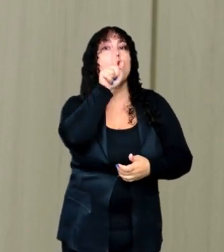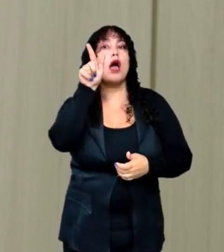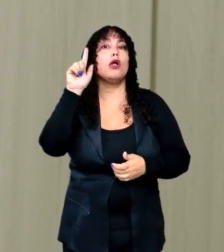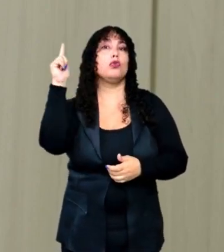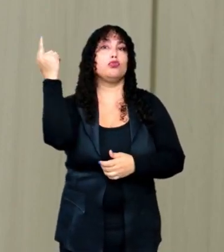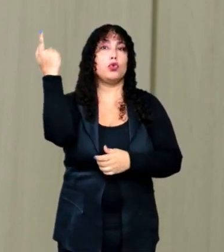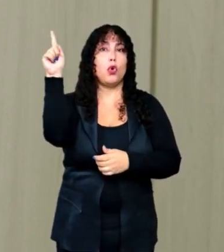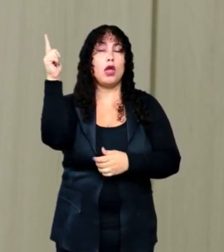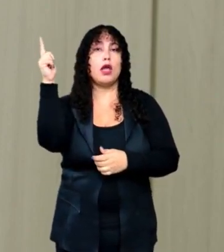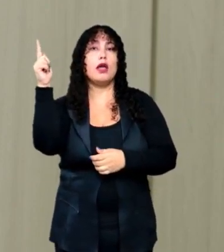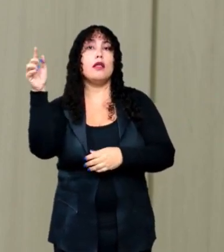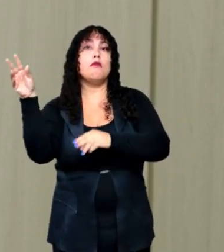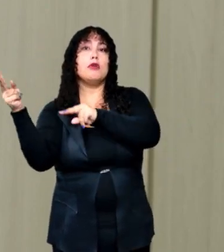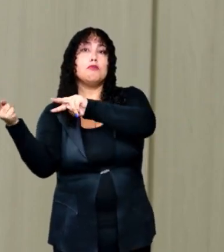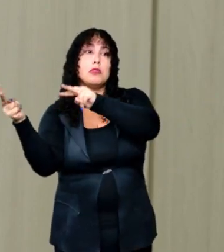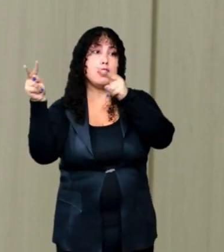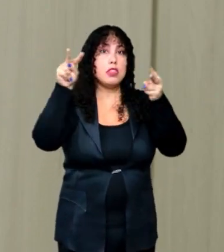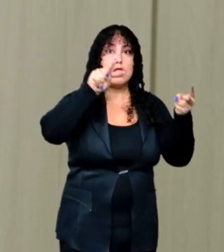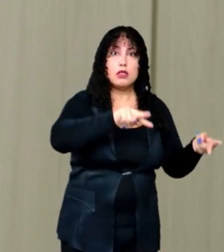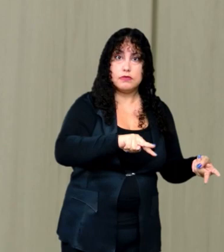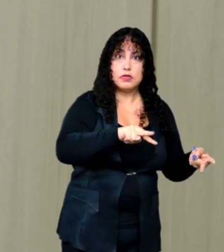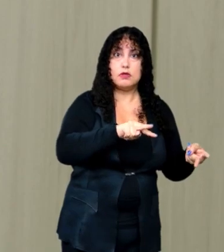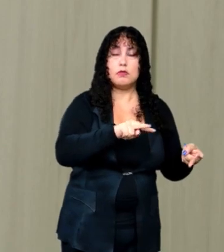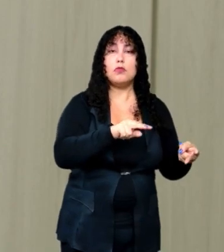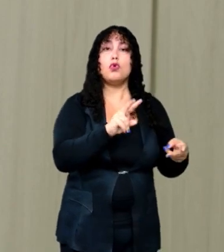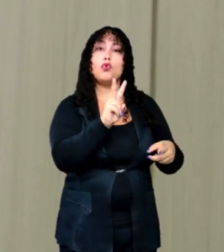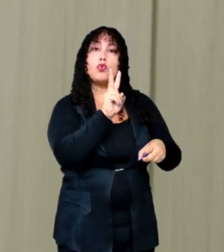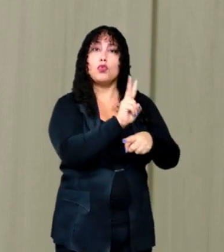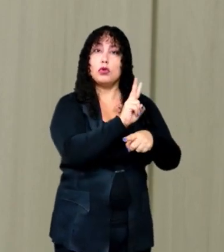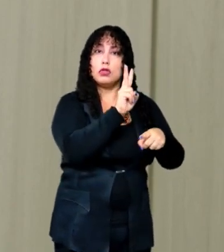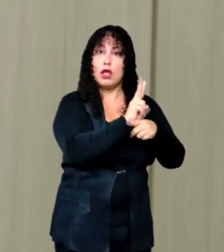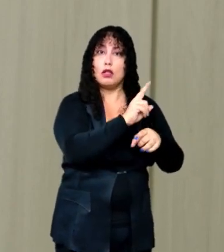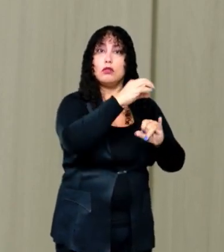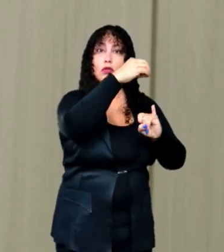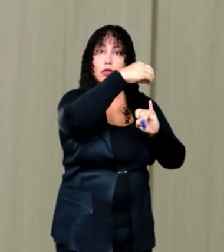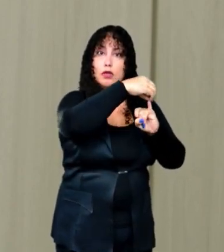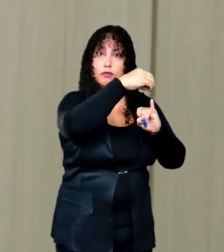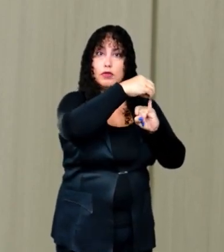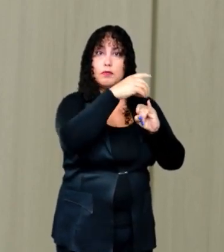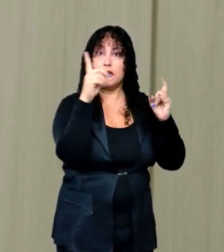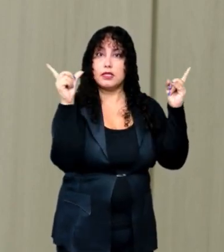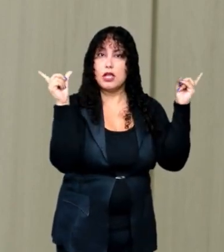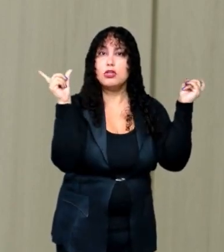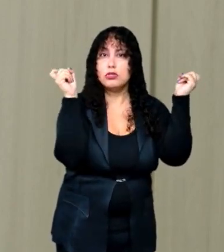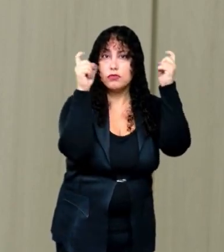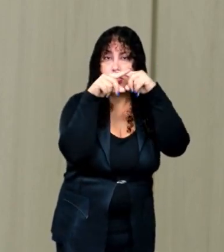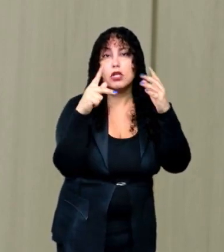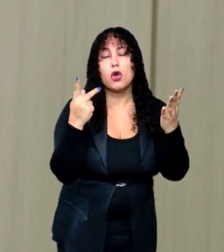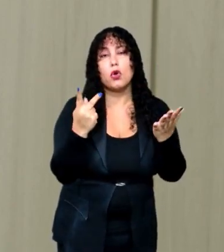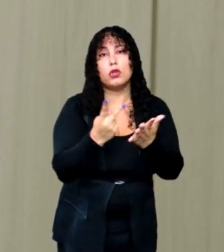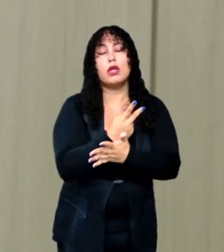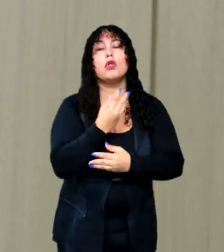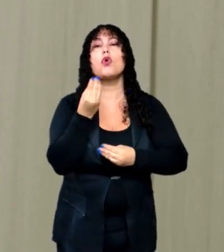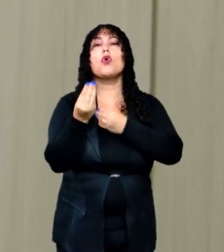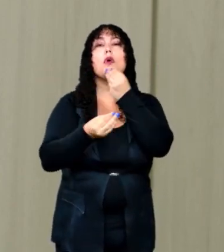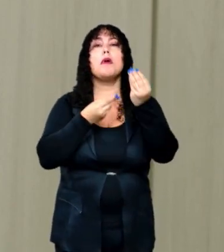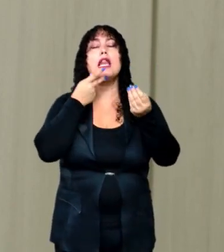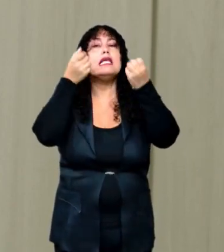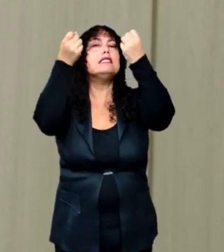IFG, passem da minha tutela, por exemplo. Passe para a tutela do IFB. Então, é muito difícil isso. E aí, o que ele